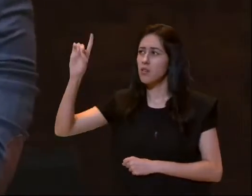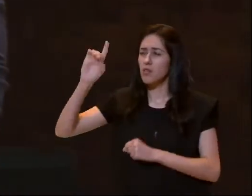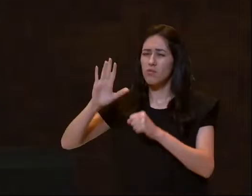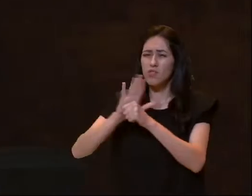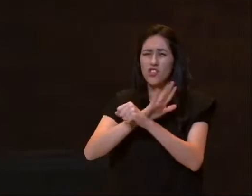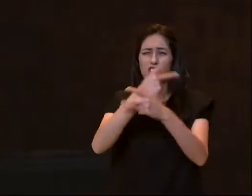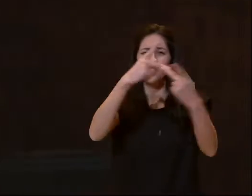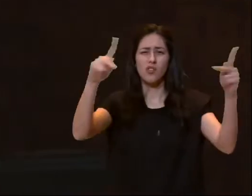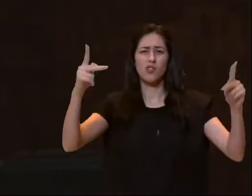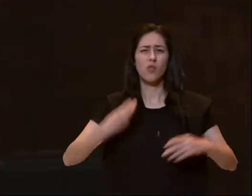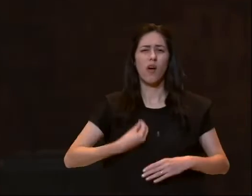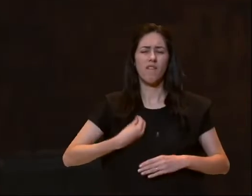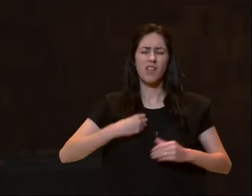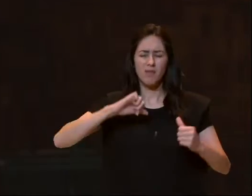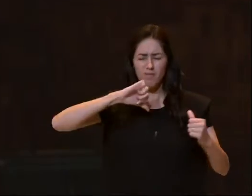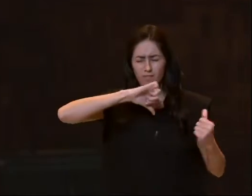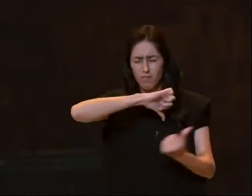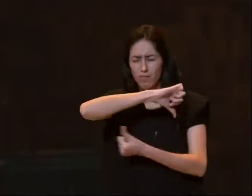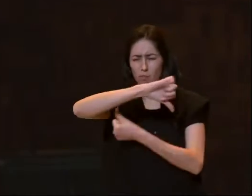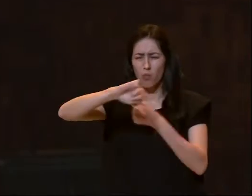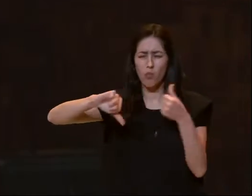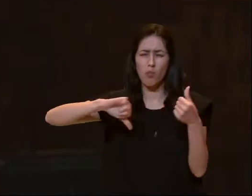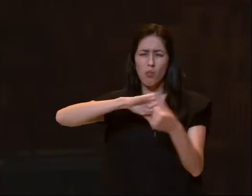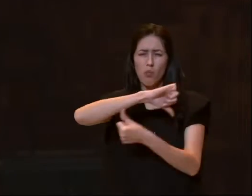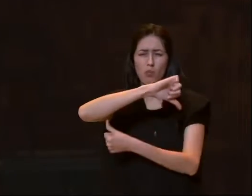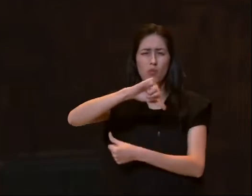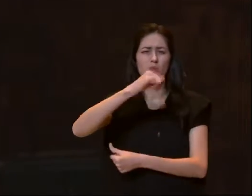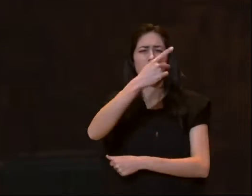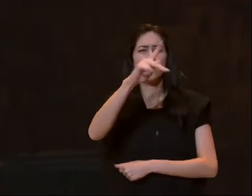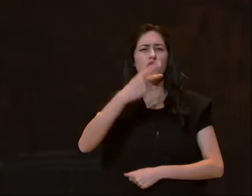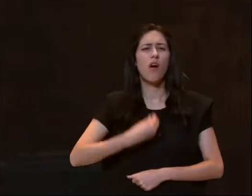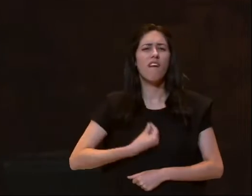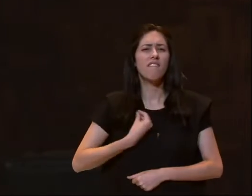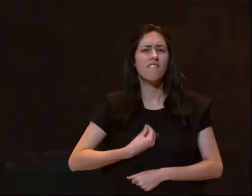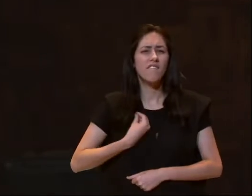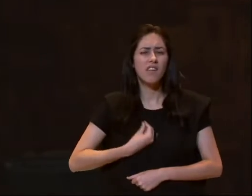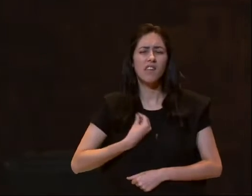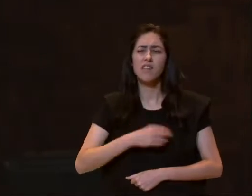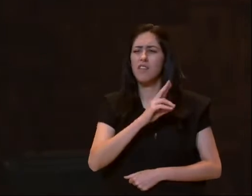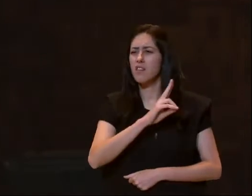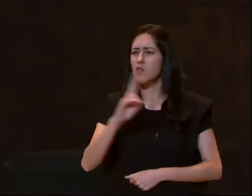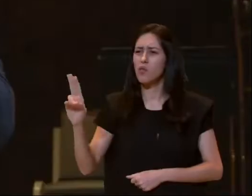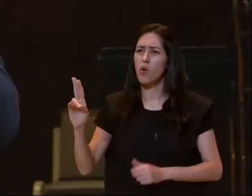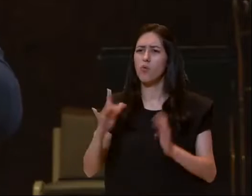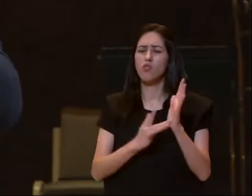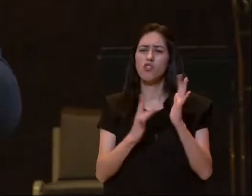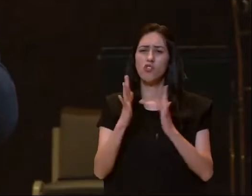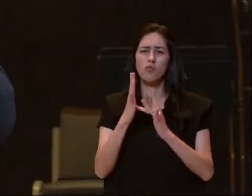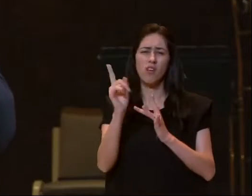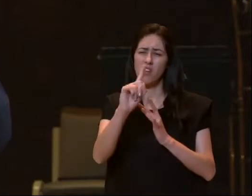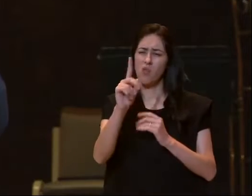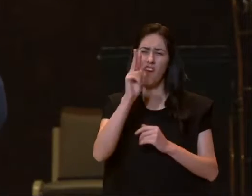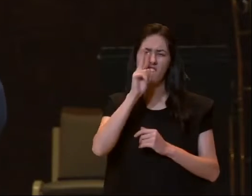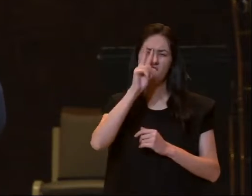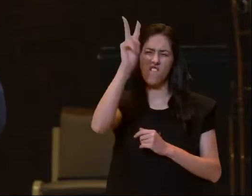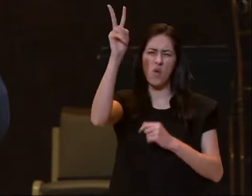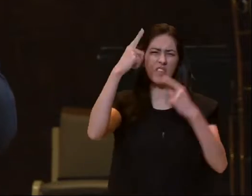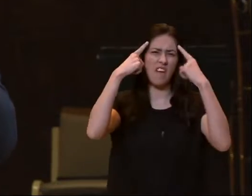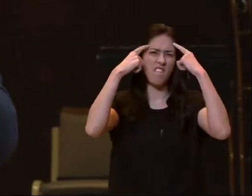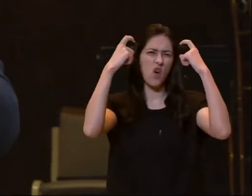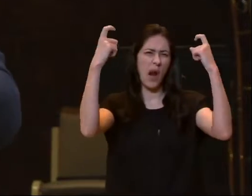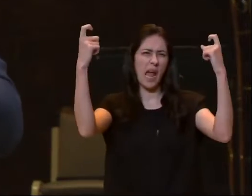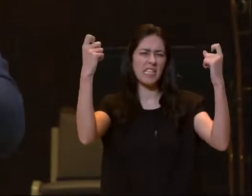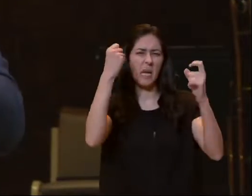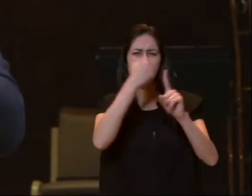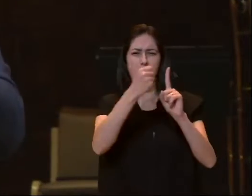vida transforme as realidades à sua volta, em nome de Jesus. Não é por força nem por violência